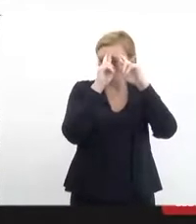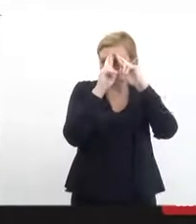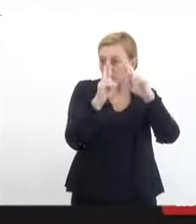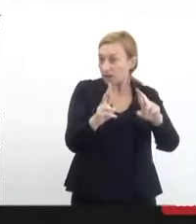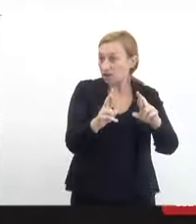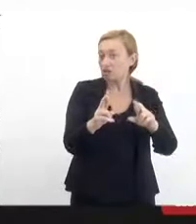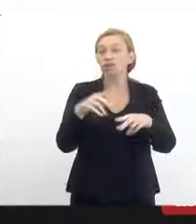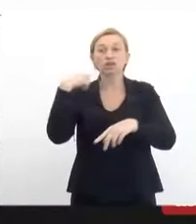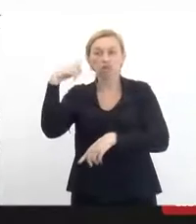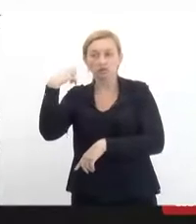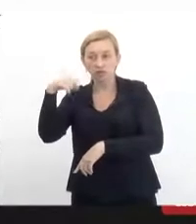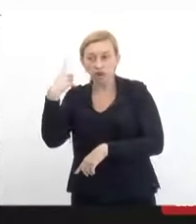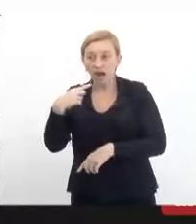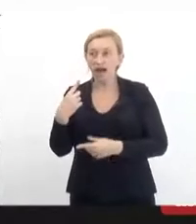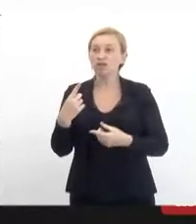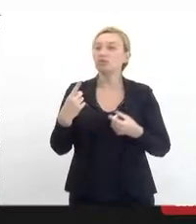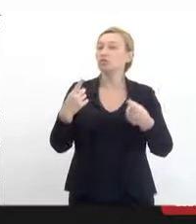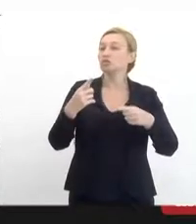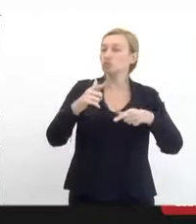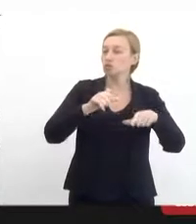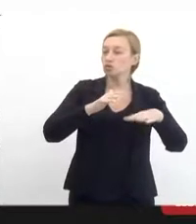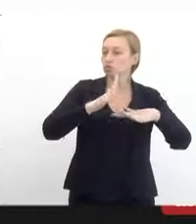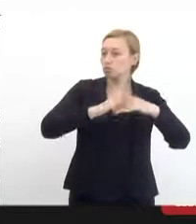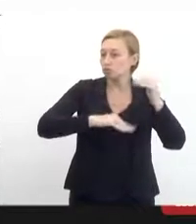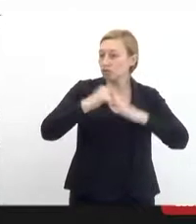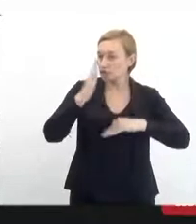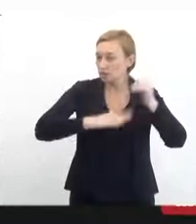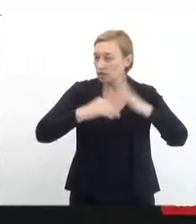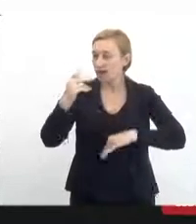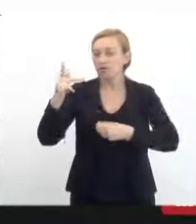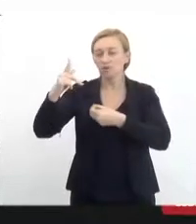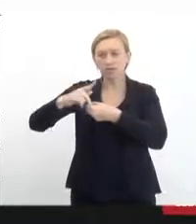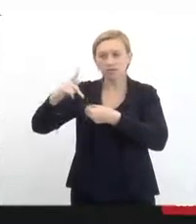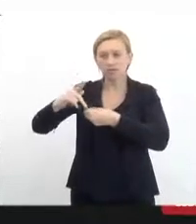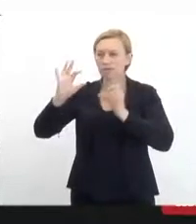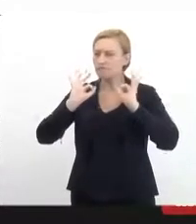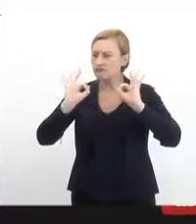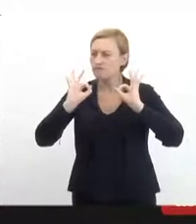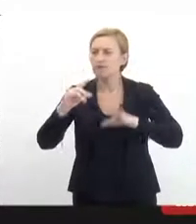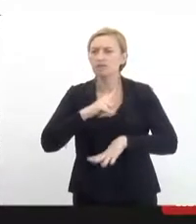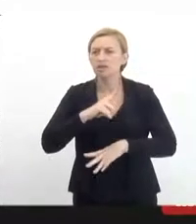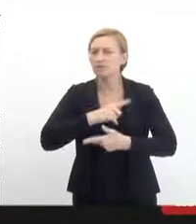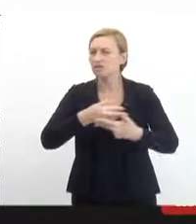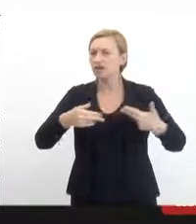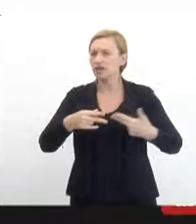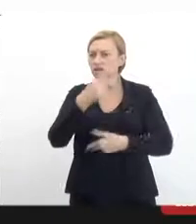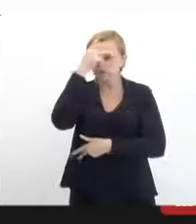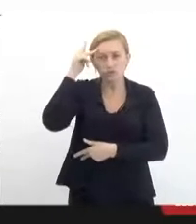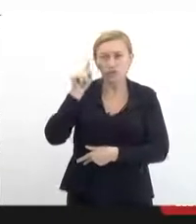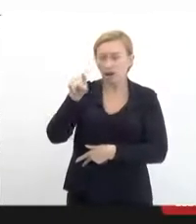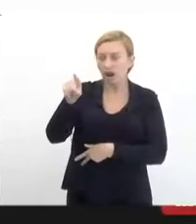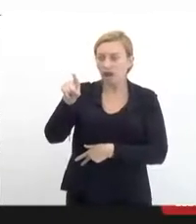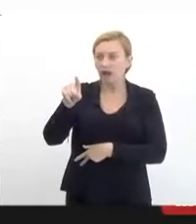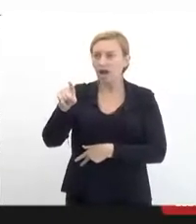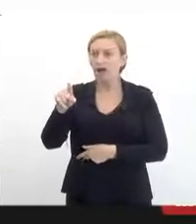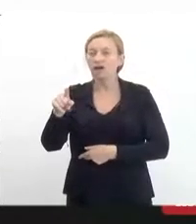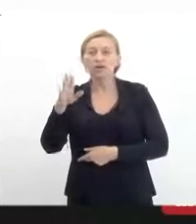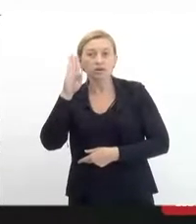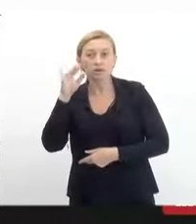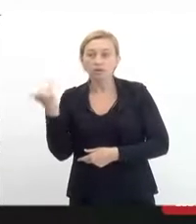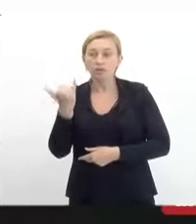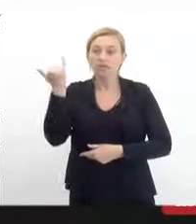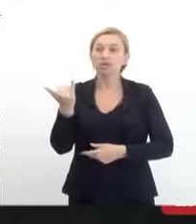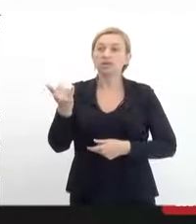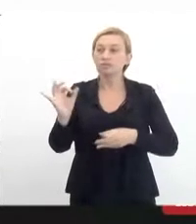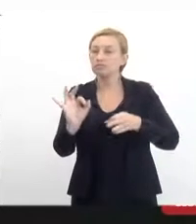os advogados, os contadores da Petrobras, são excelentes, nós temos centenas lá exatamente planejando essas teses,